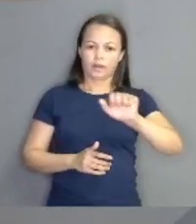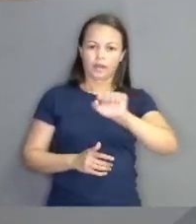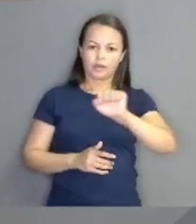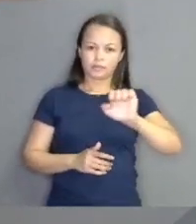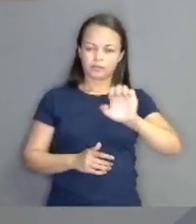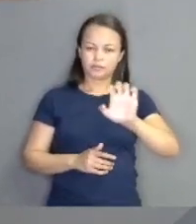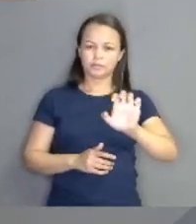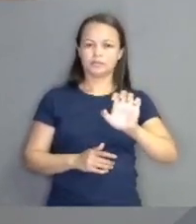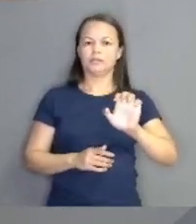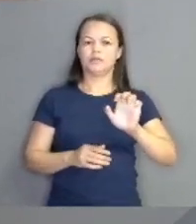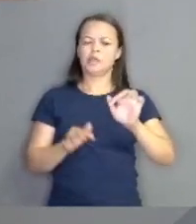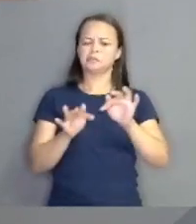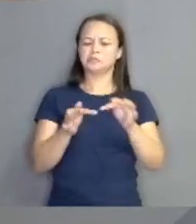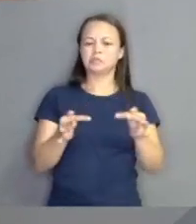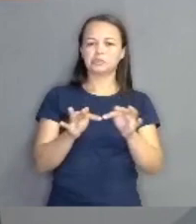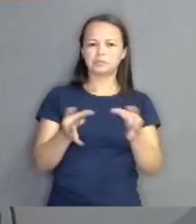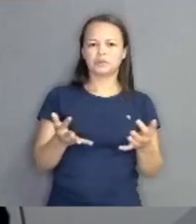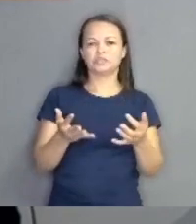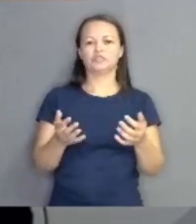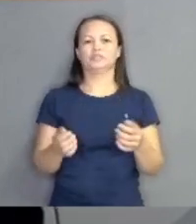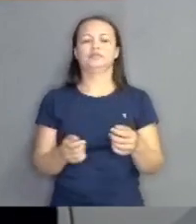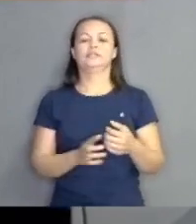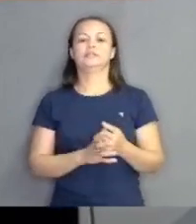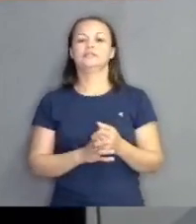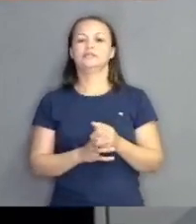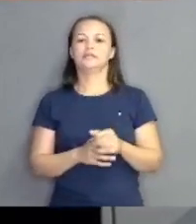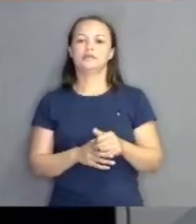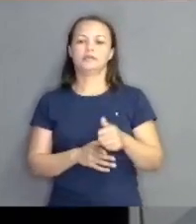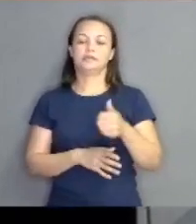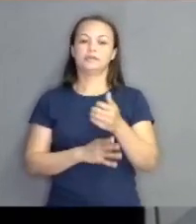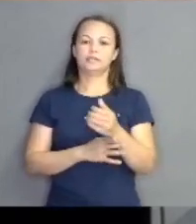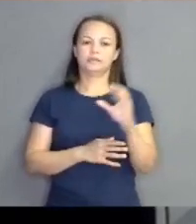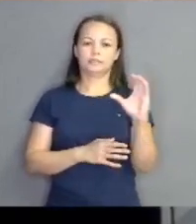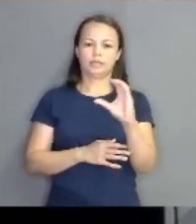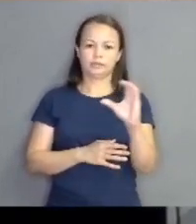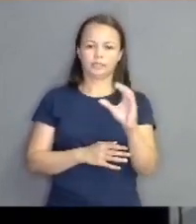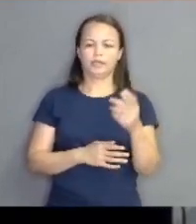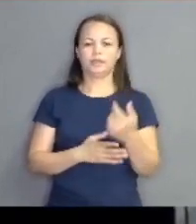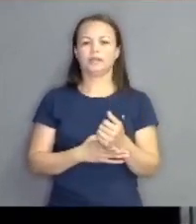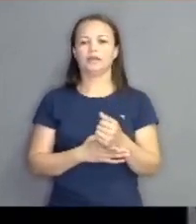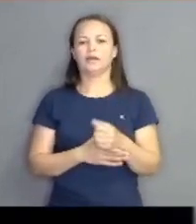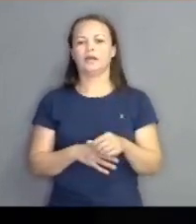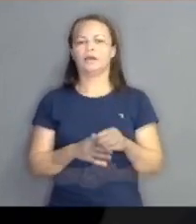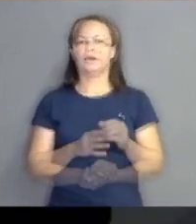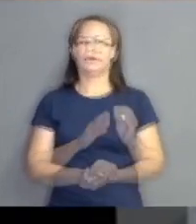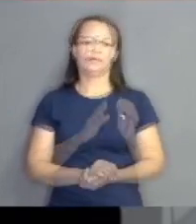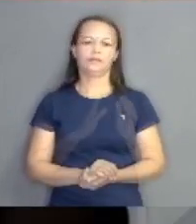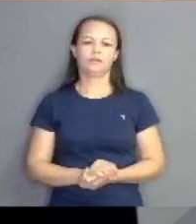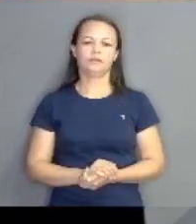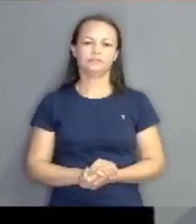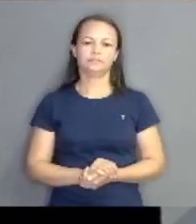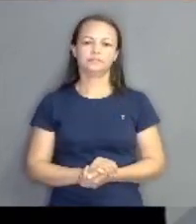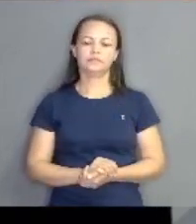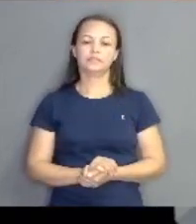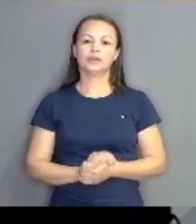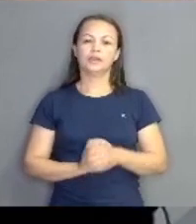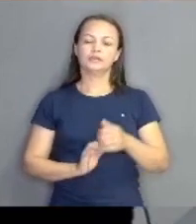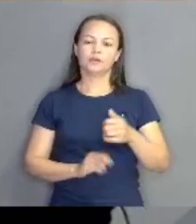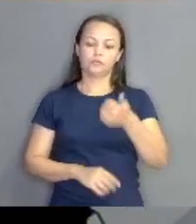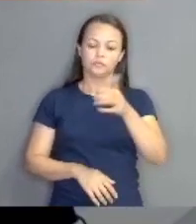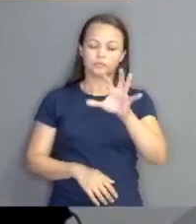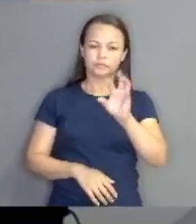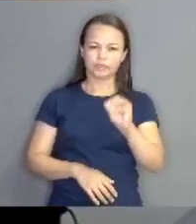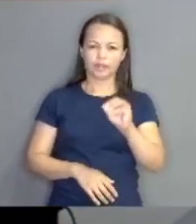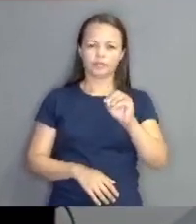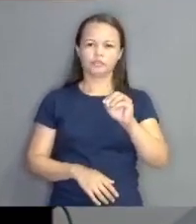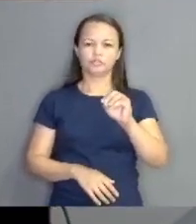simples, ordem, centena, ordem, dezena, ordem, unidade, tá? 10 unidades